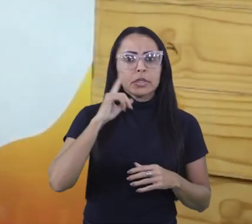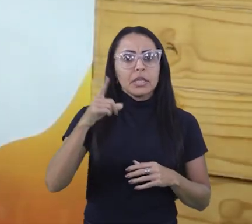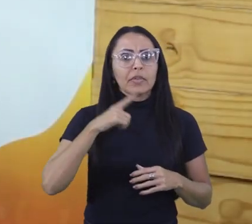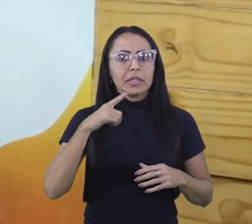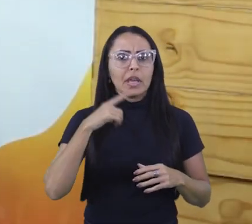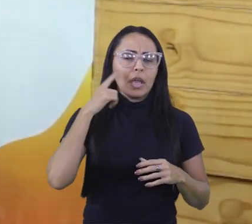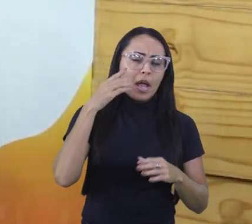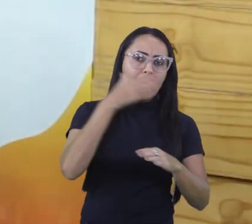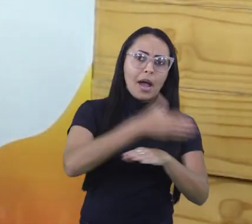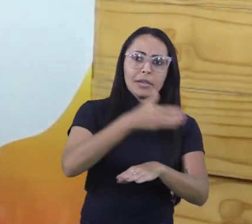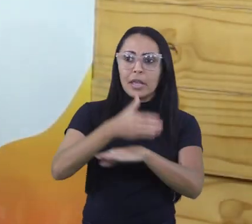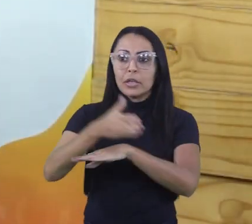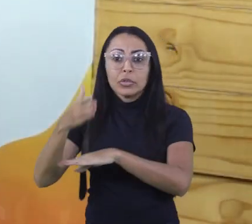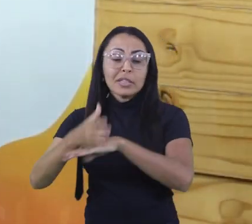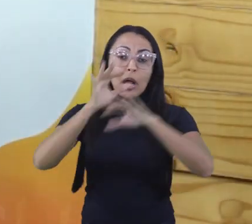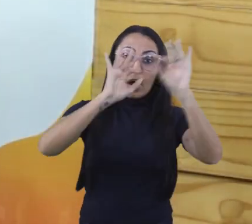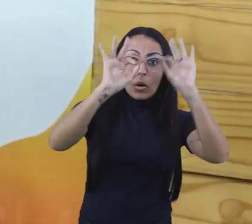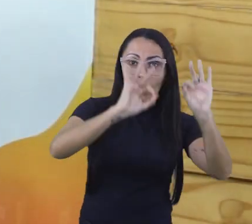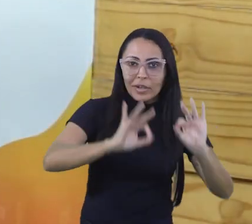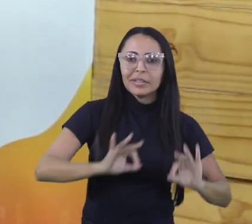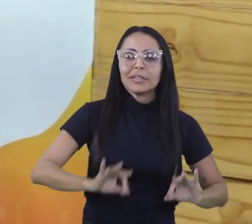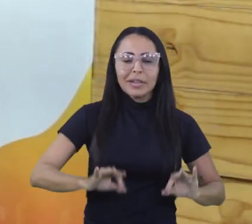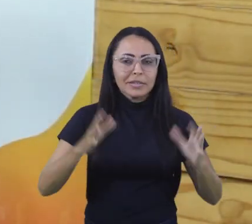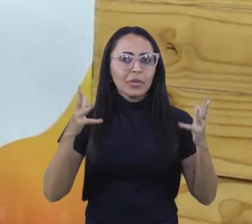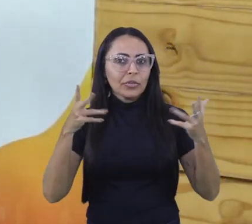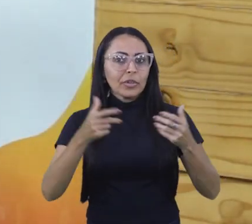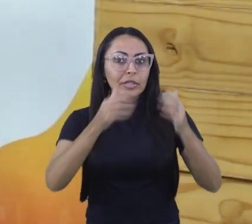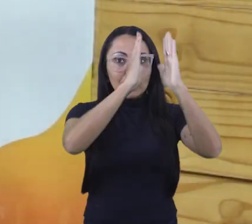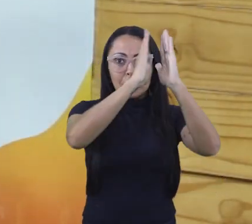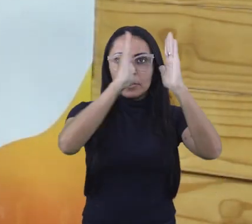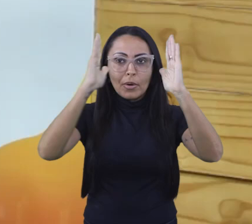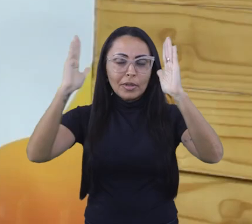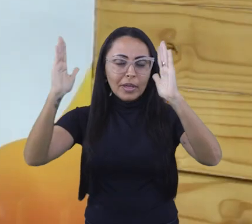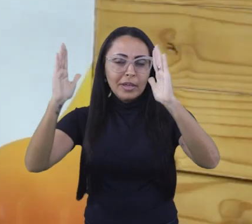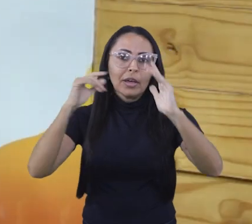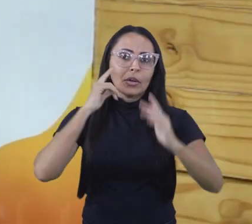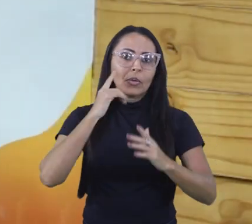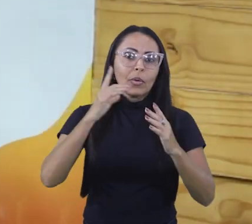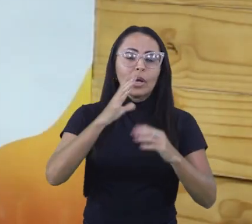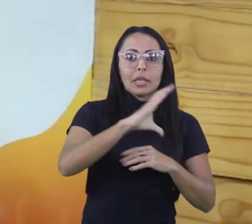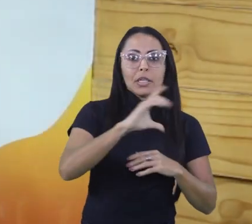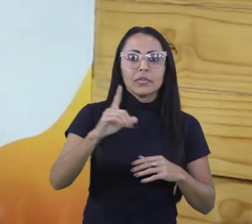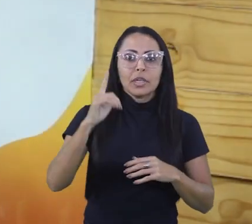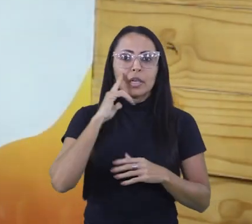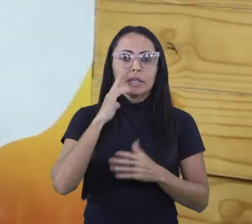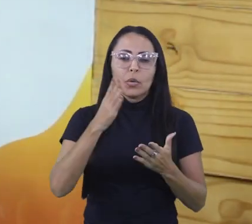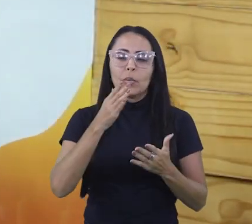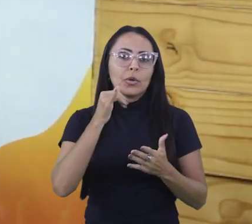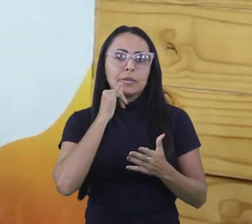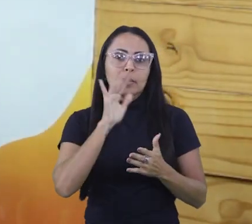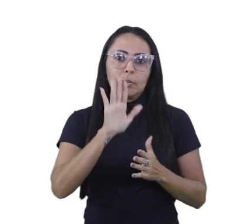ter acesso a partir dessa organização que é feita dentro da biblioteca, com a classificação bibliográfica, por